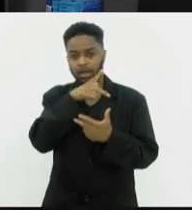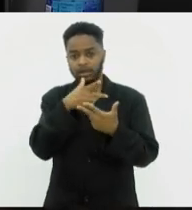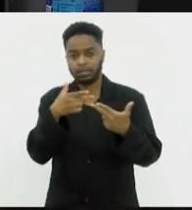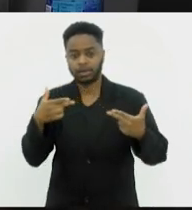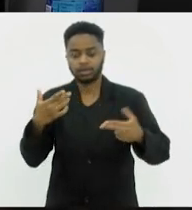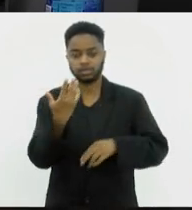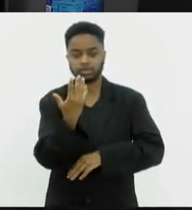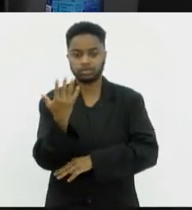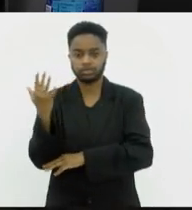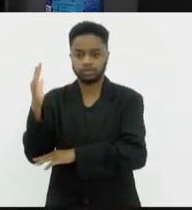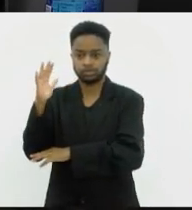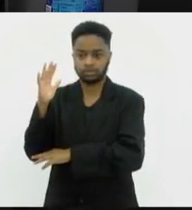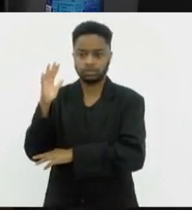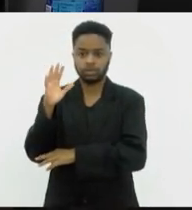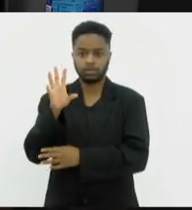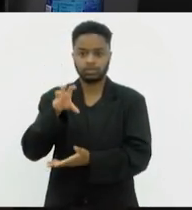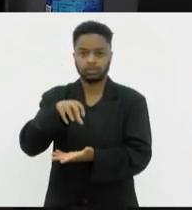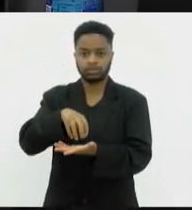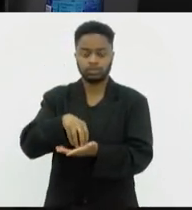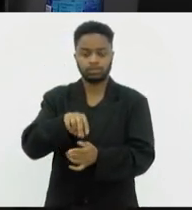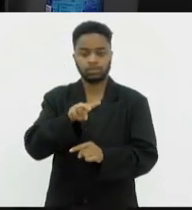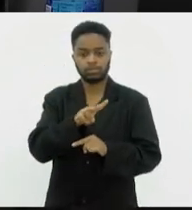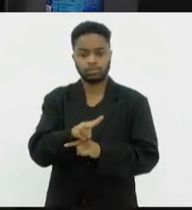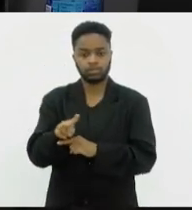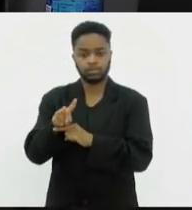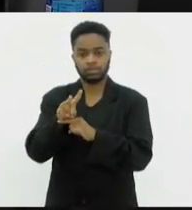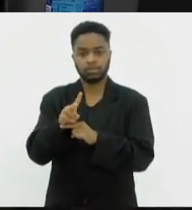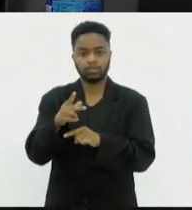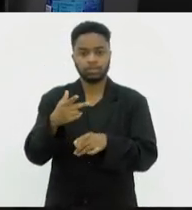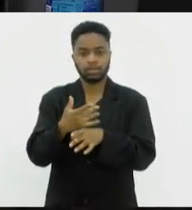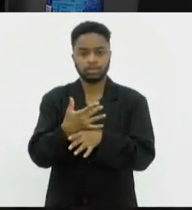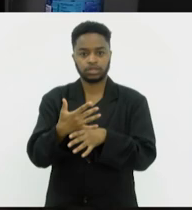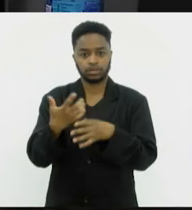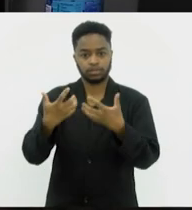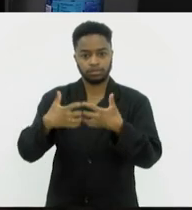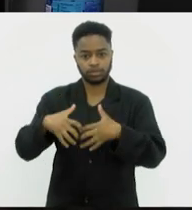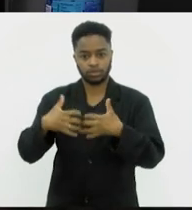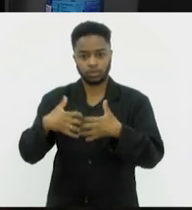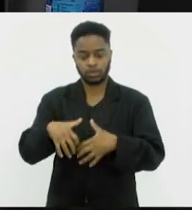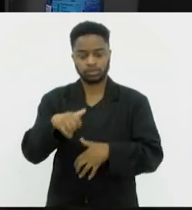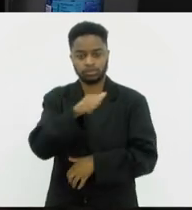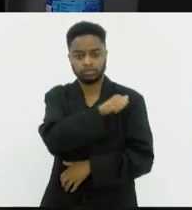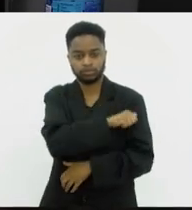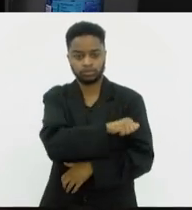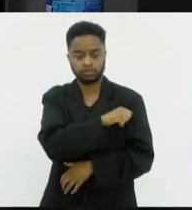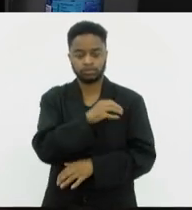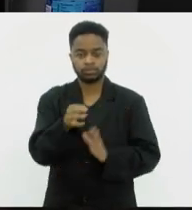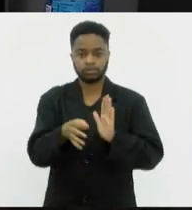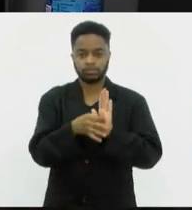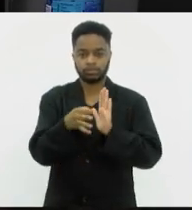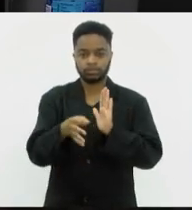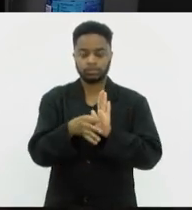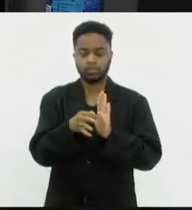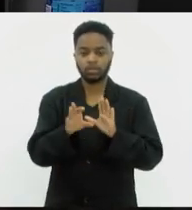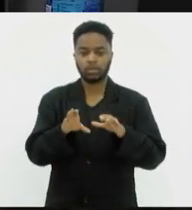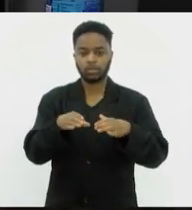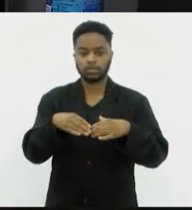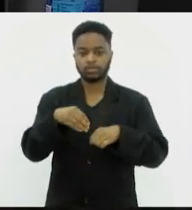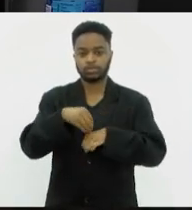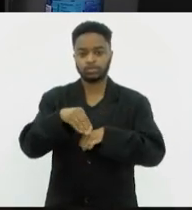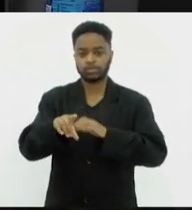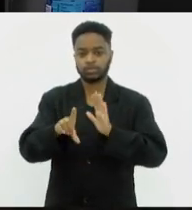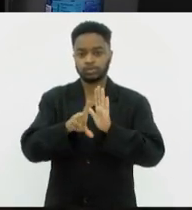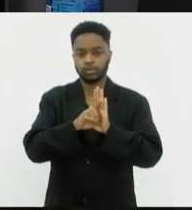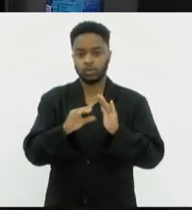em unidade de conservação no município de Petrópolis, Rio de Janeiro. Parecer da Comissão de Indicação Legislativa,